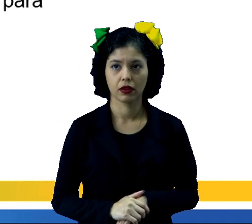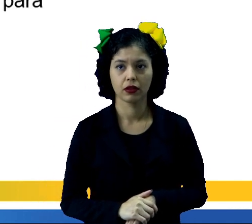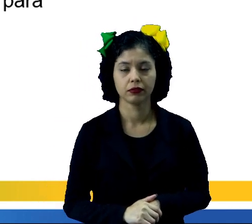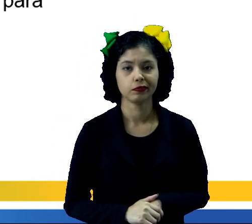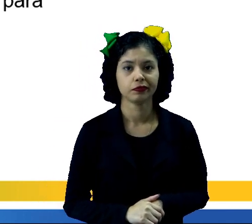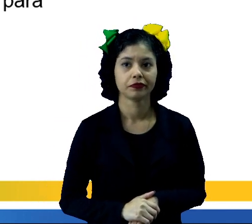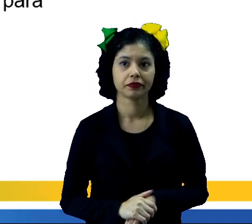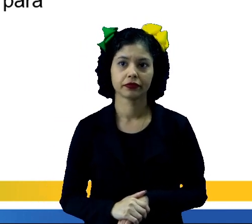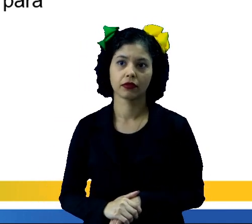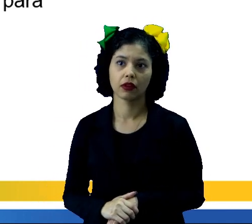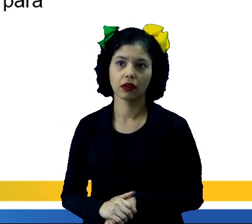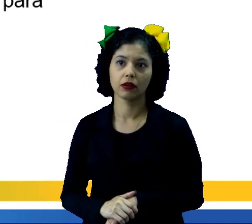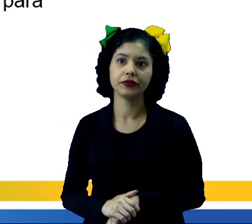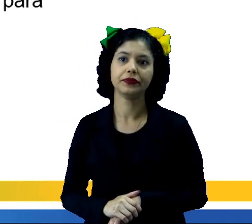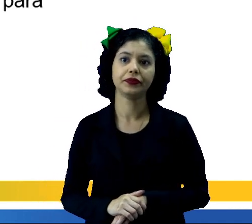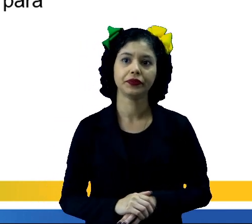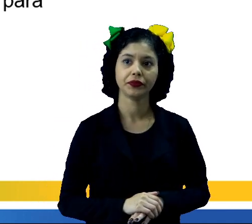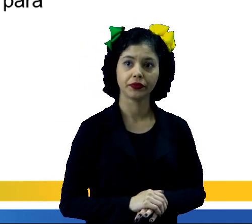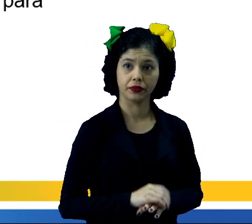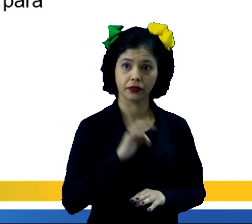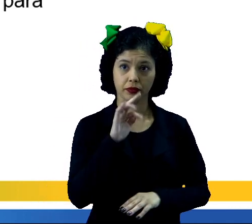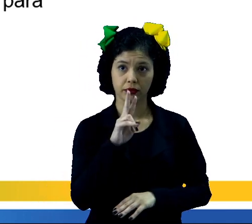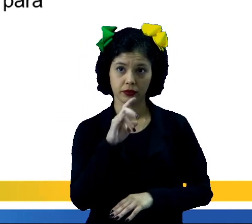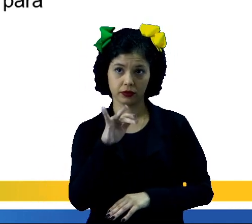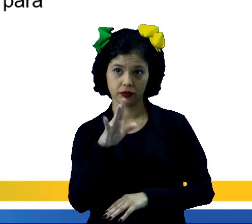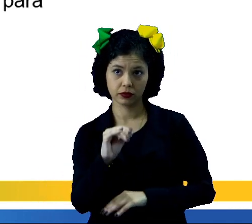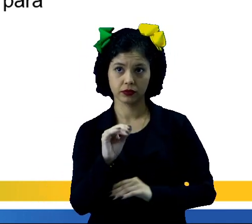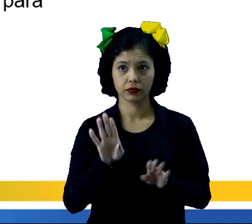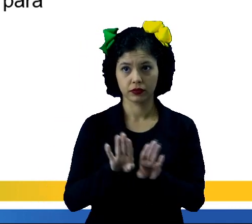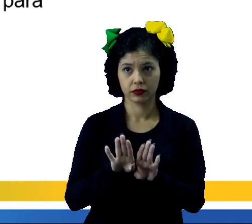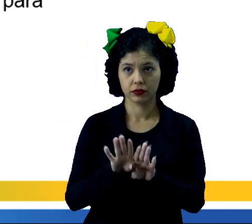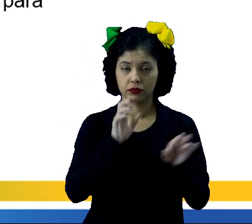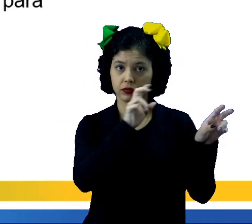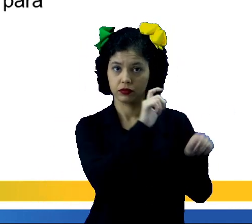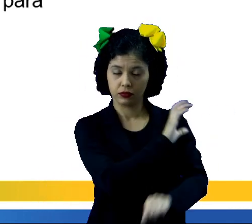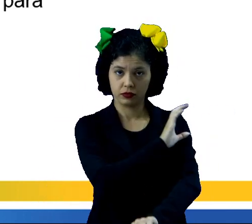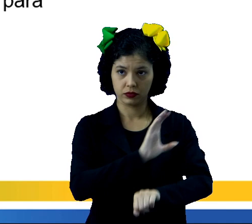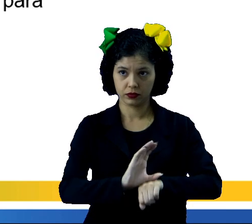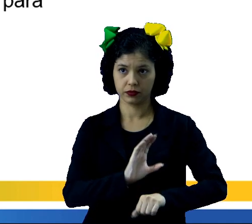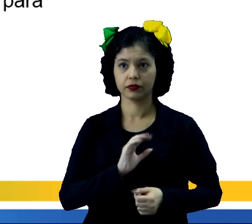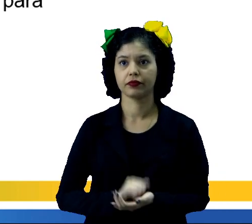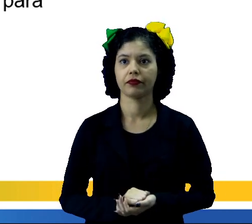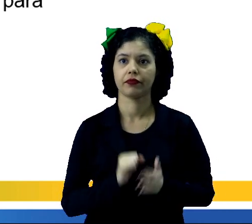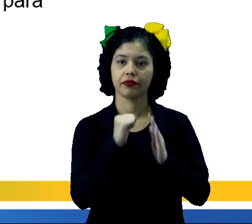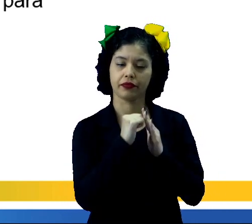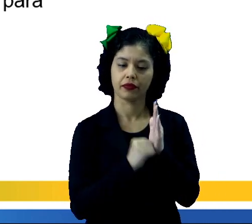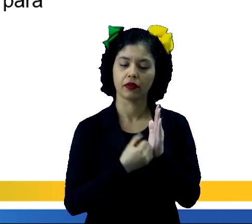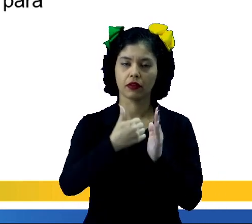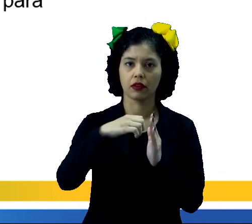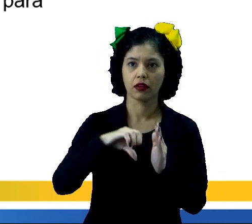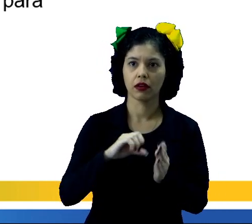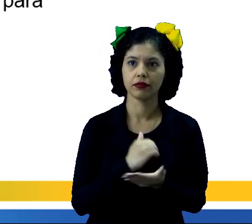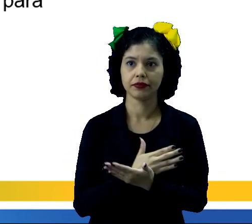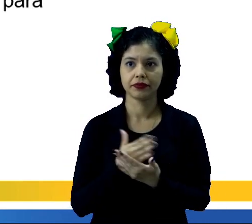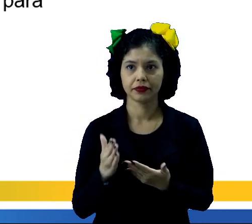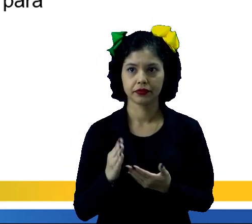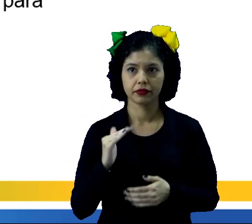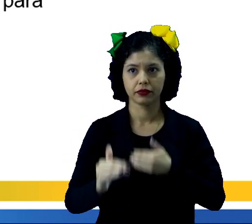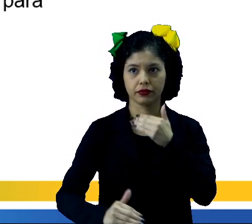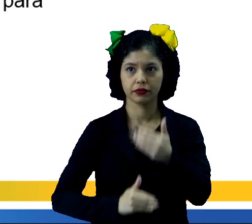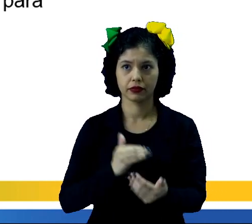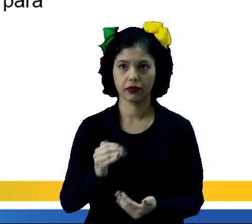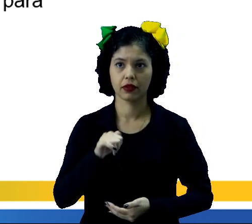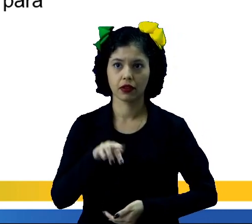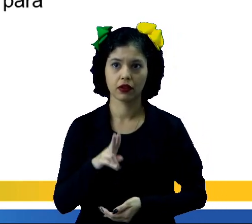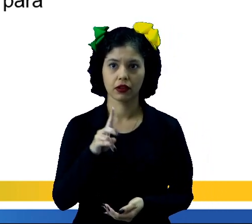Em relação ao etnocentrismo e o relativismo cultural. No século XIX, iniciou-se o processo de neocolonialismo,